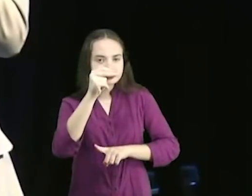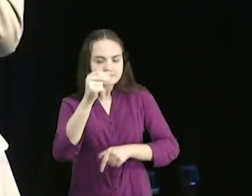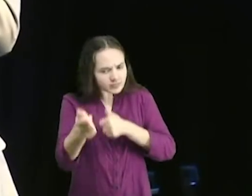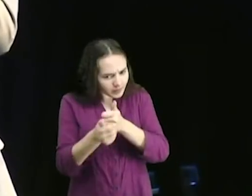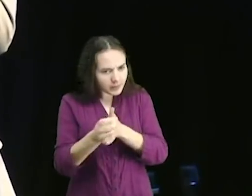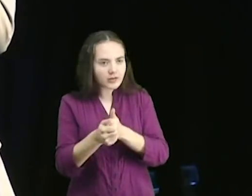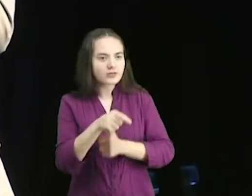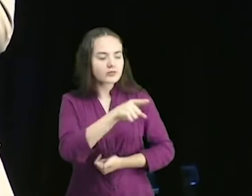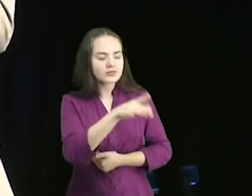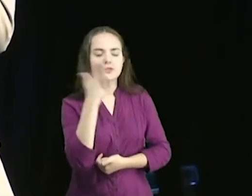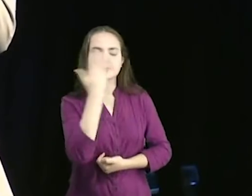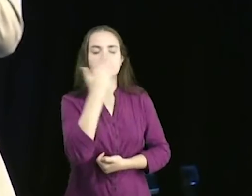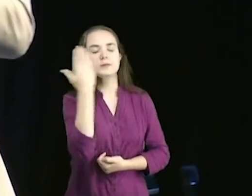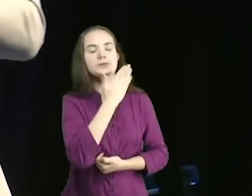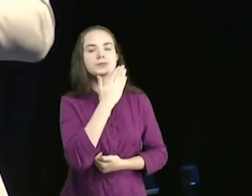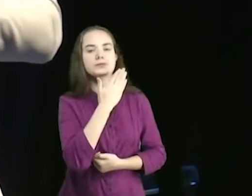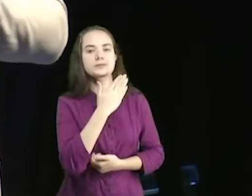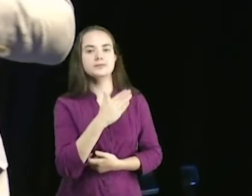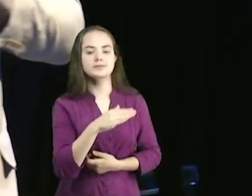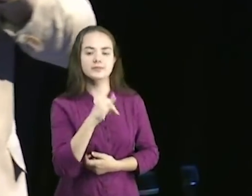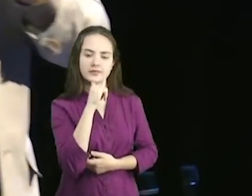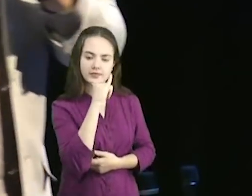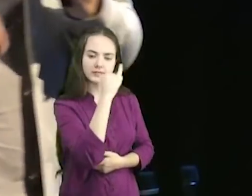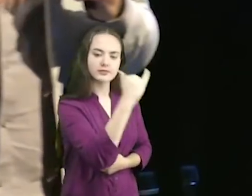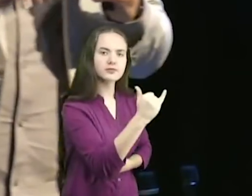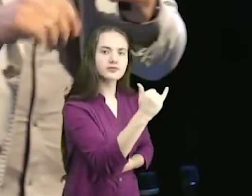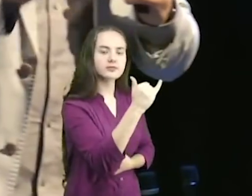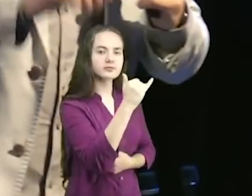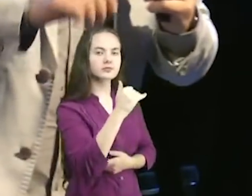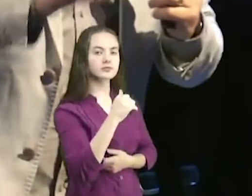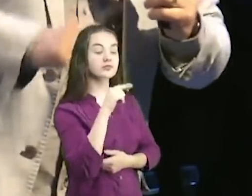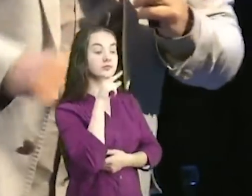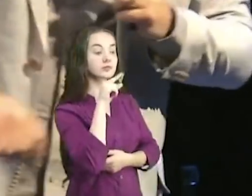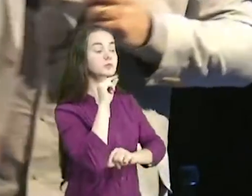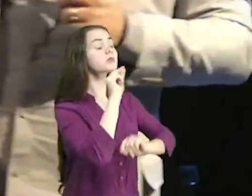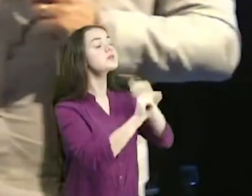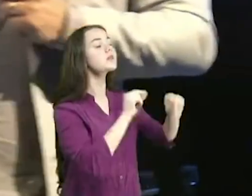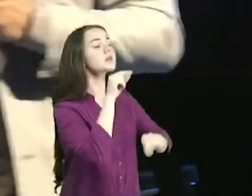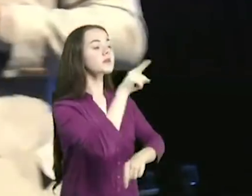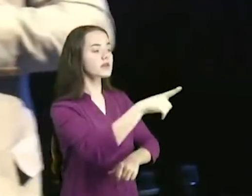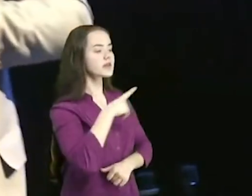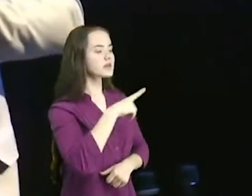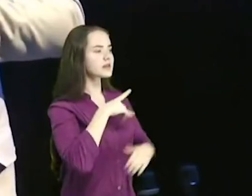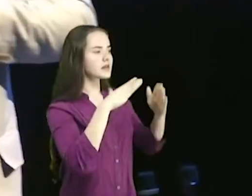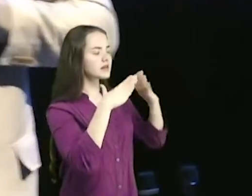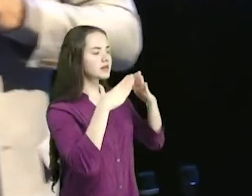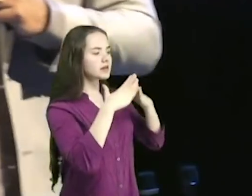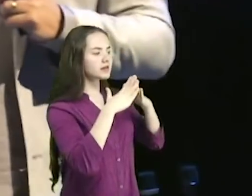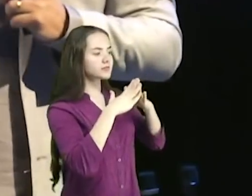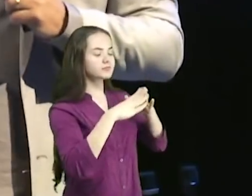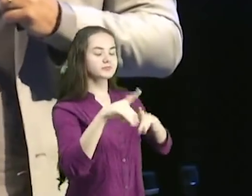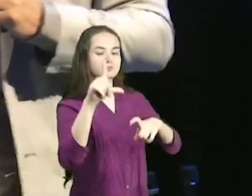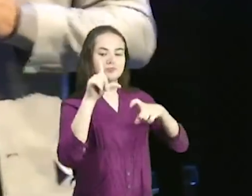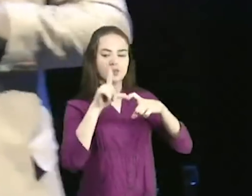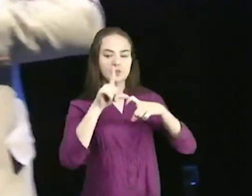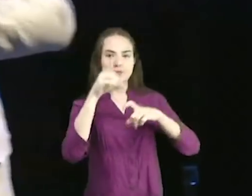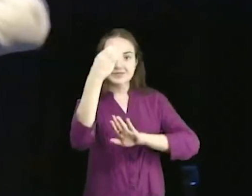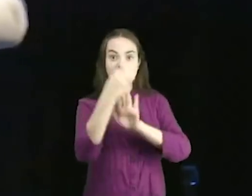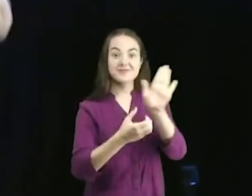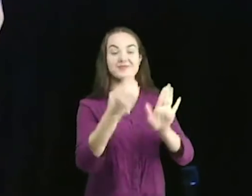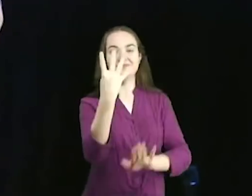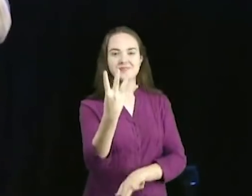ainda. Ele está dizendo, o que que você tem na sua casa? Está aí, Lucas 4,